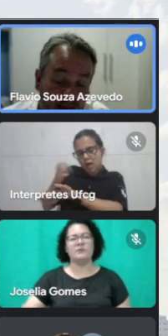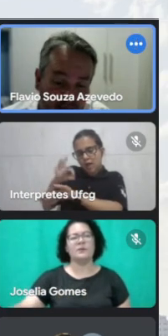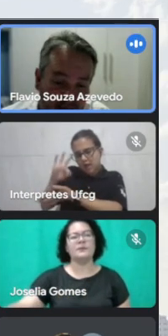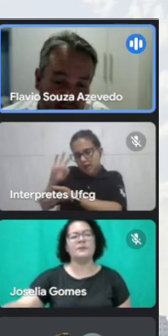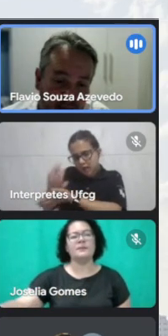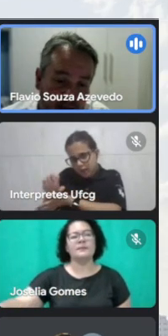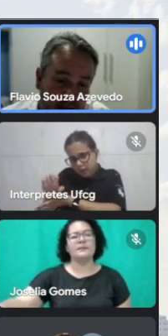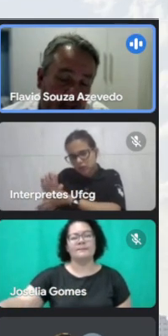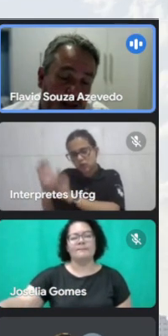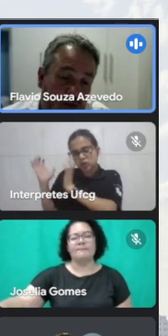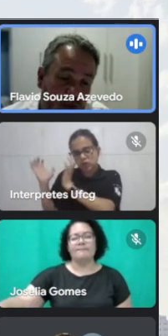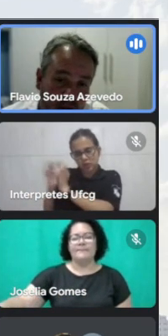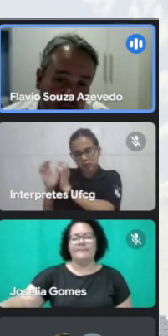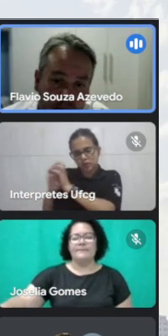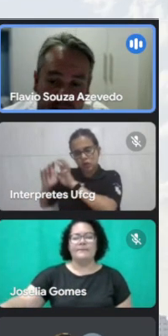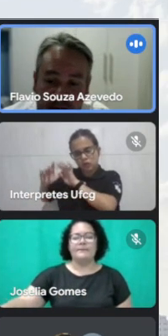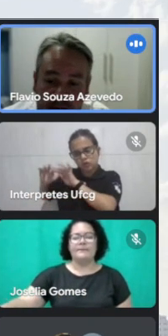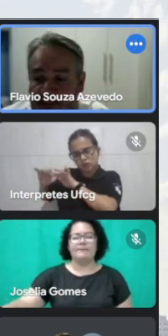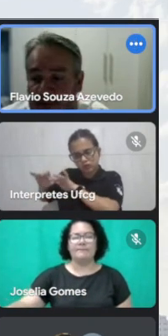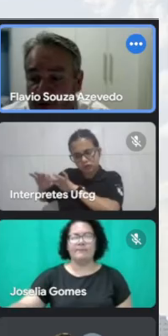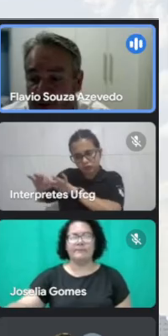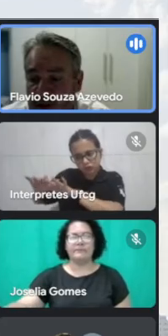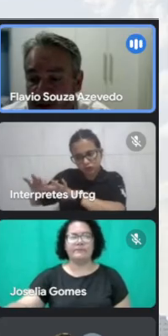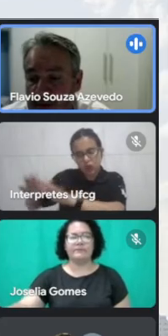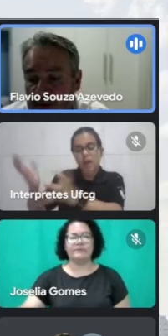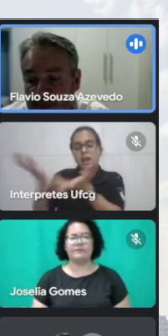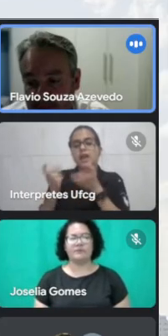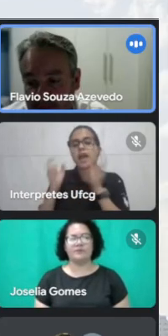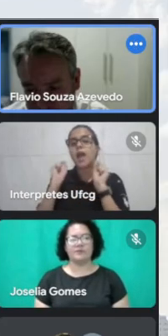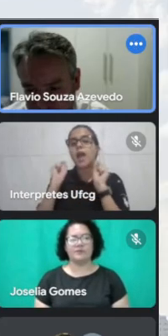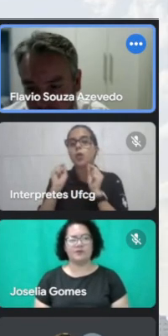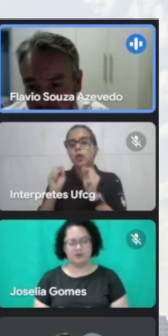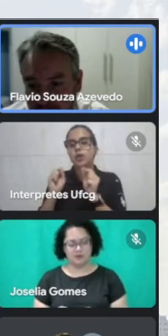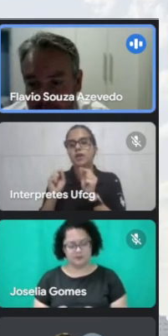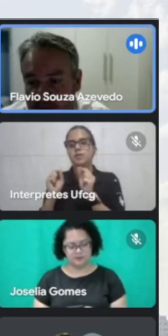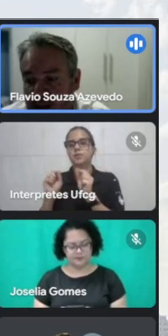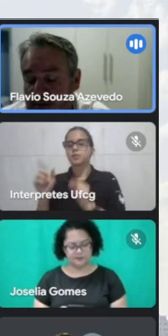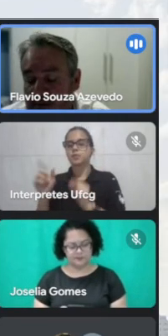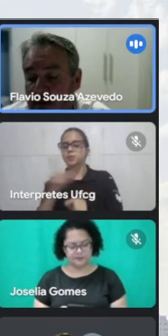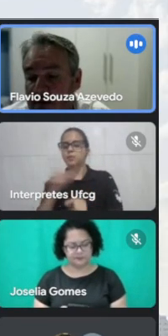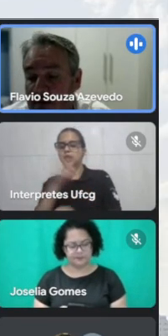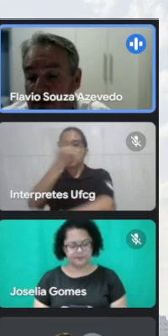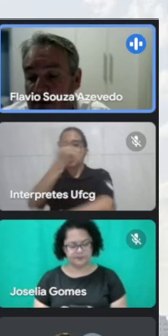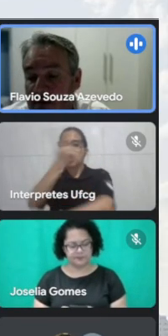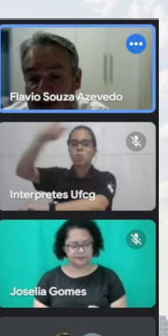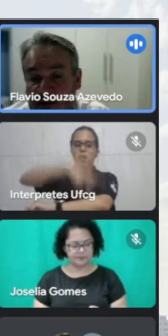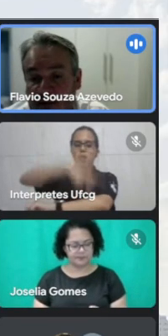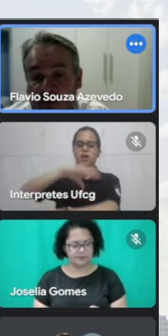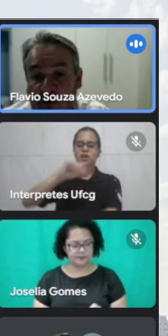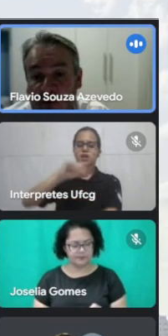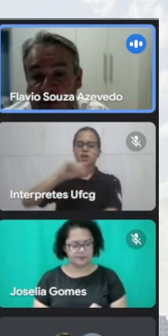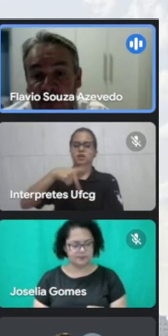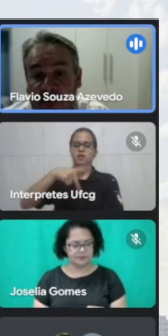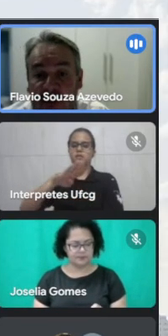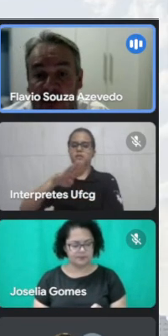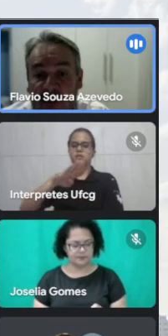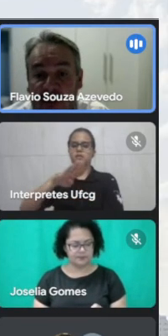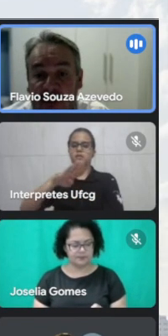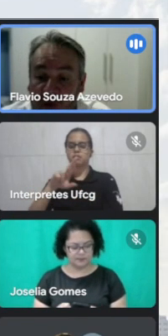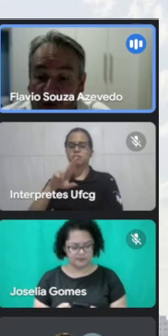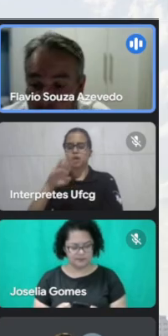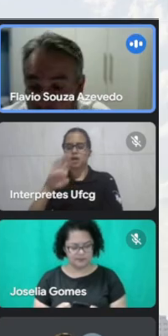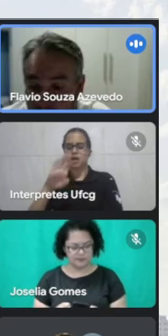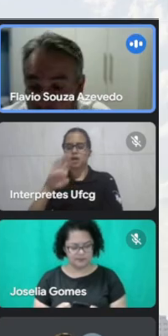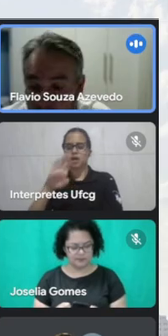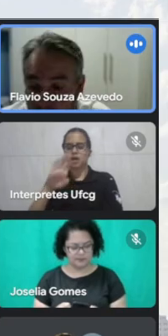procura revitalizar nas suas margens, formando esse Parque Capibaribe, e sob a influência das que eles chamam